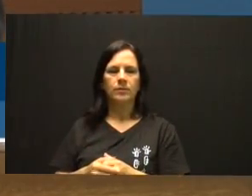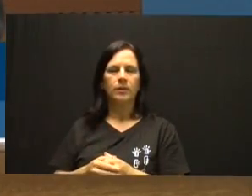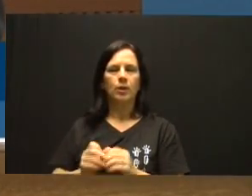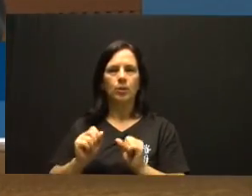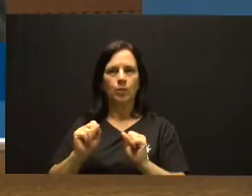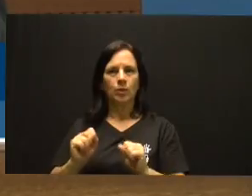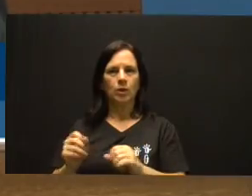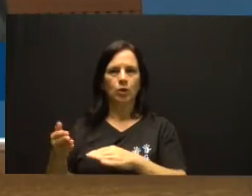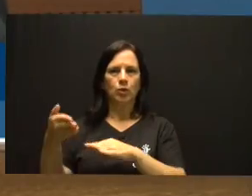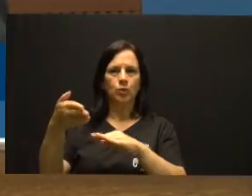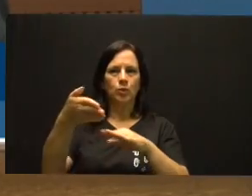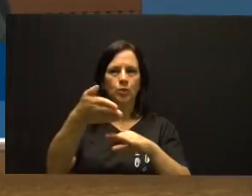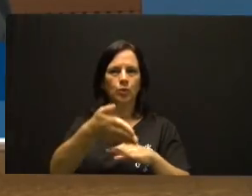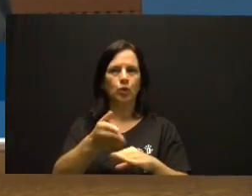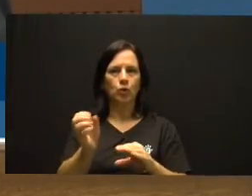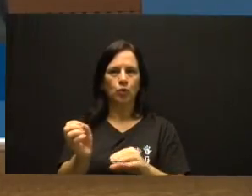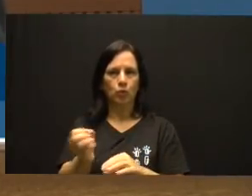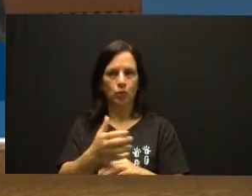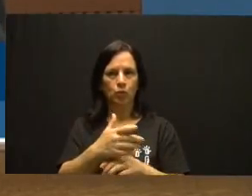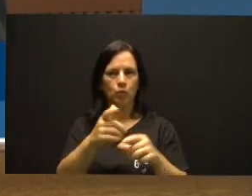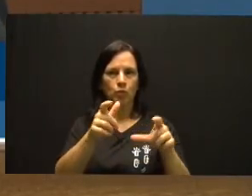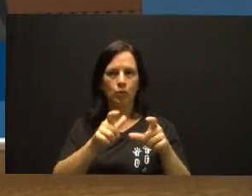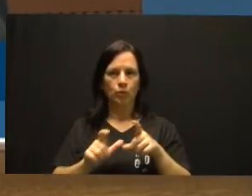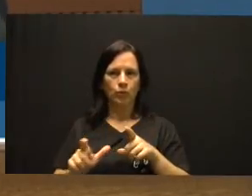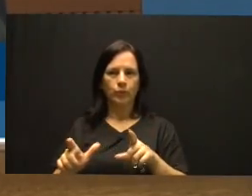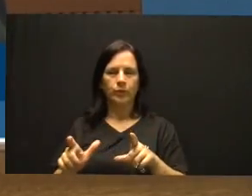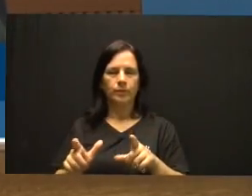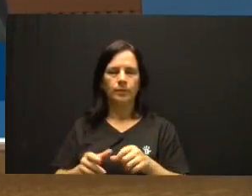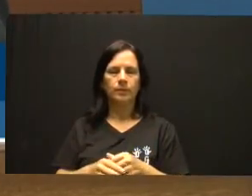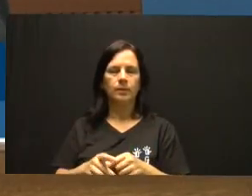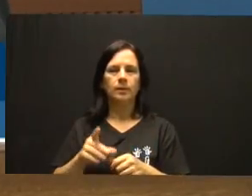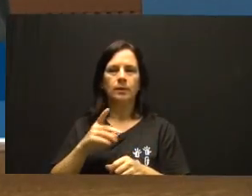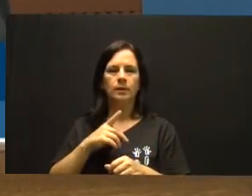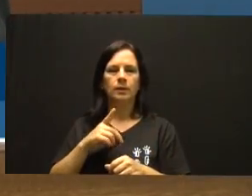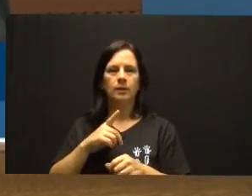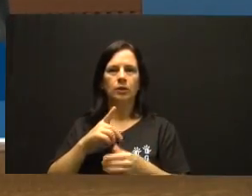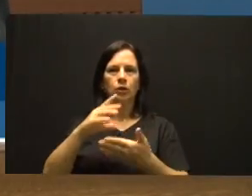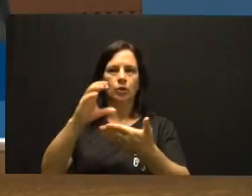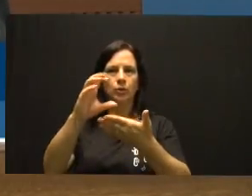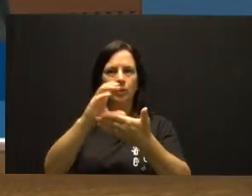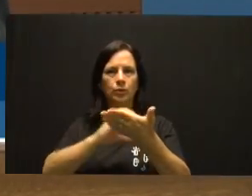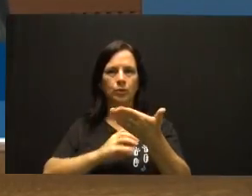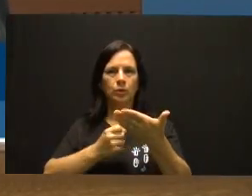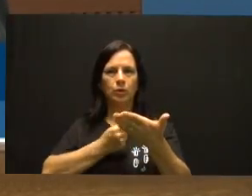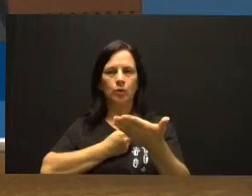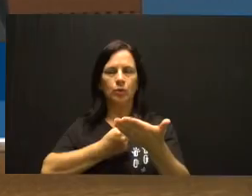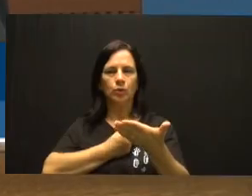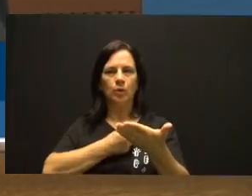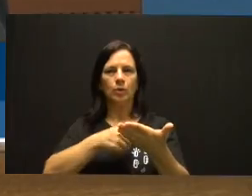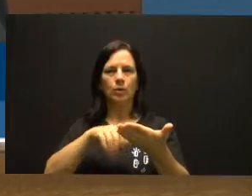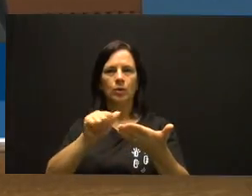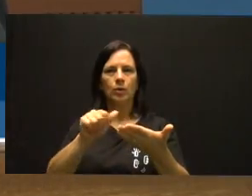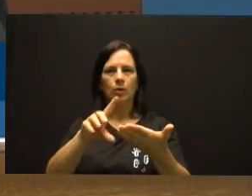pudesse frequentar o novo espaço. Considerando o contrato número